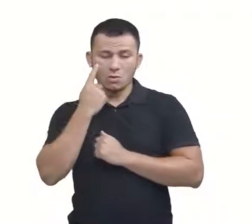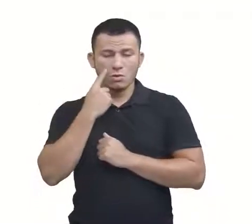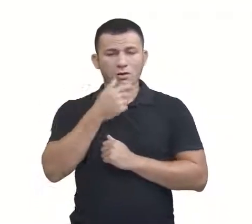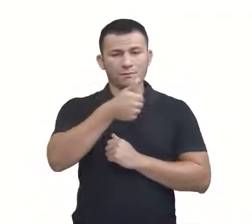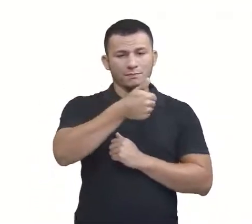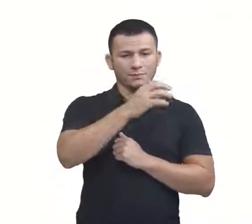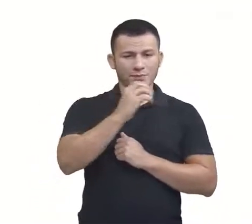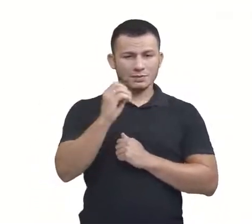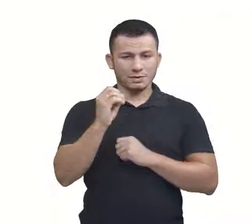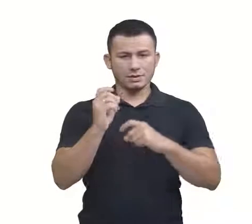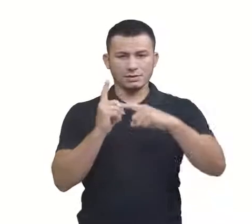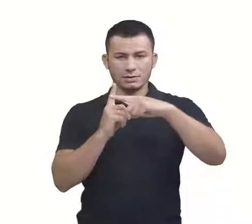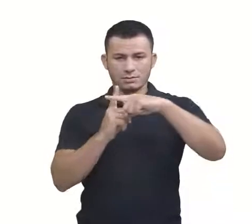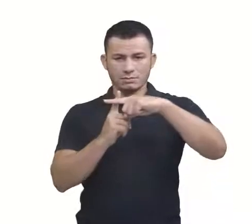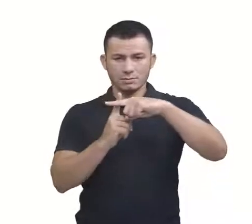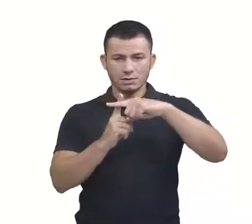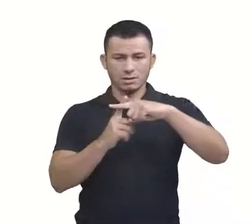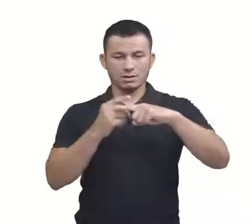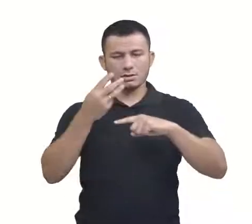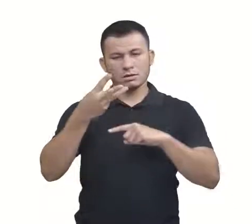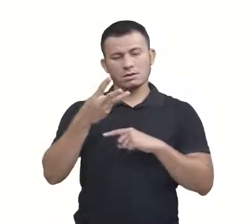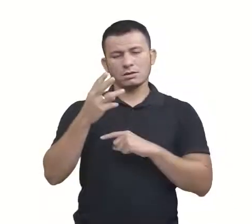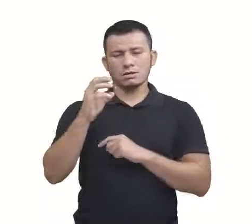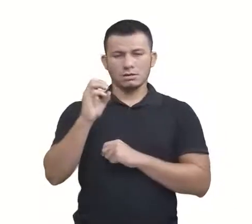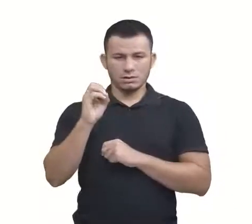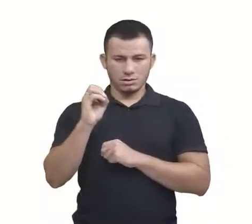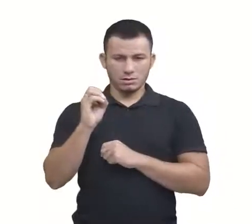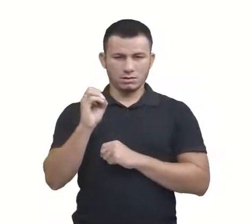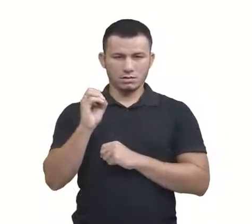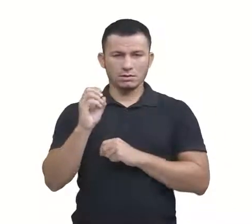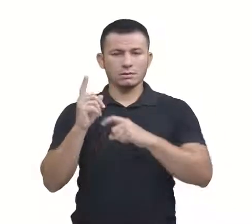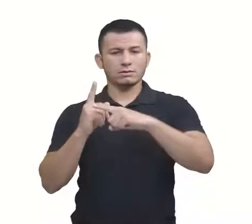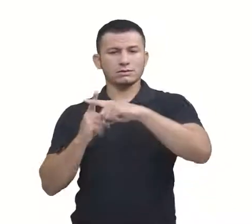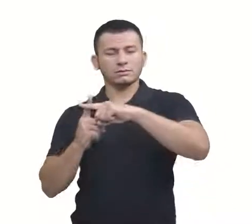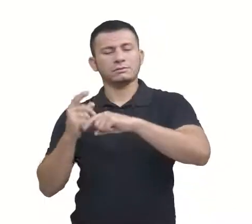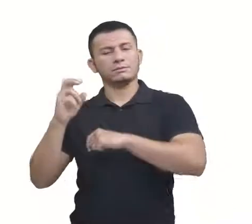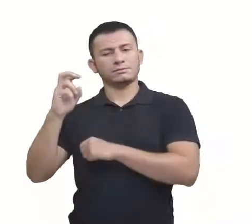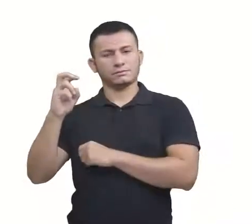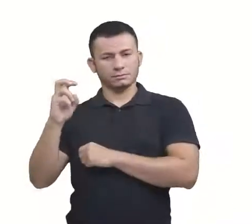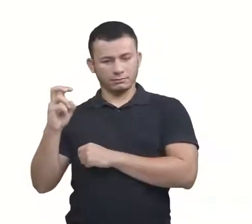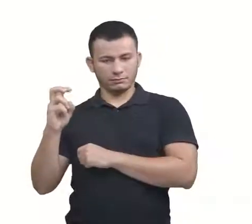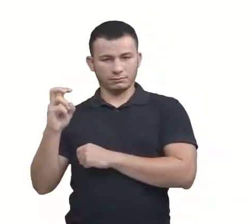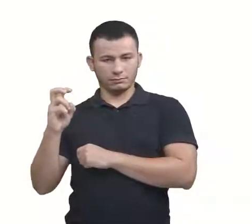mas 30 +